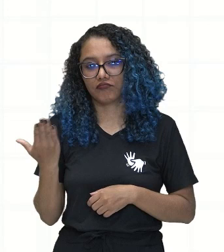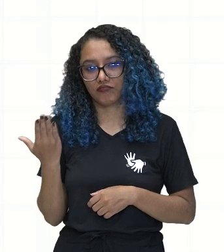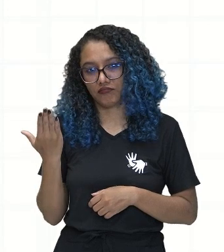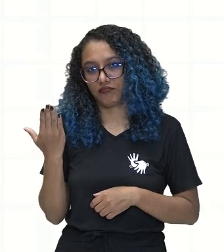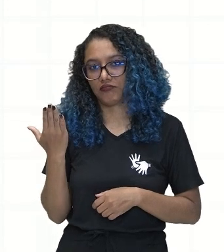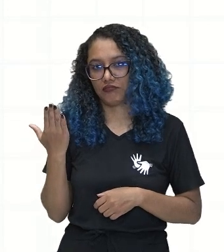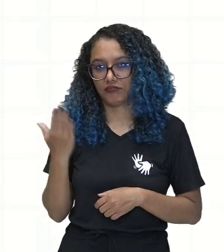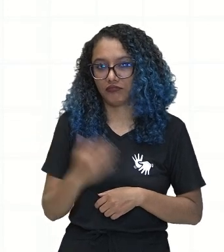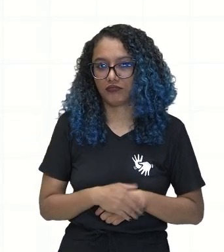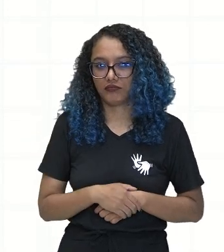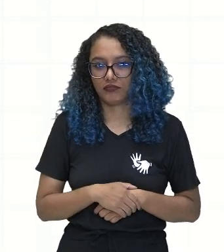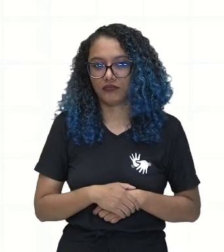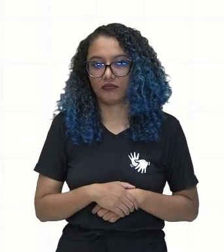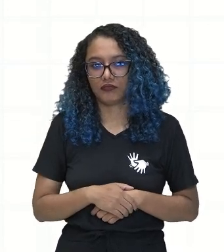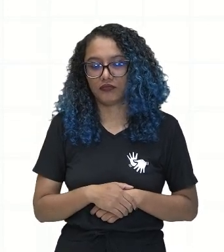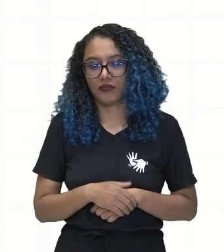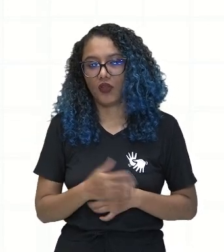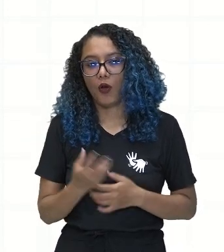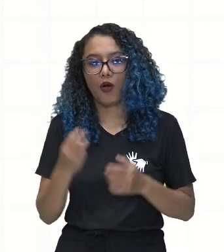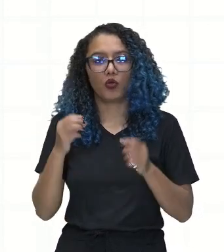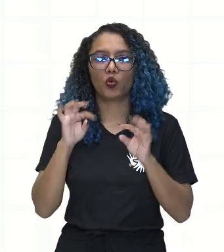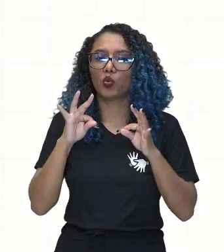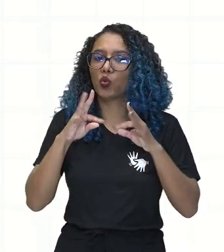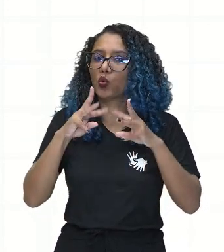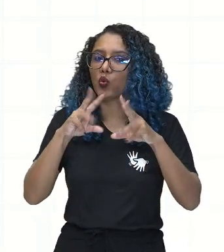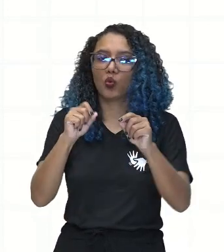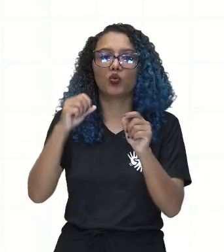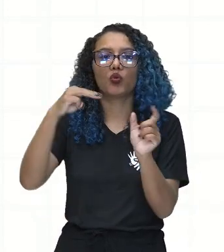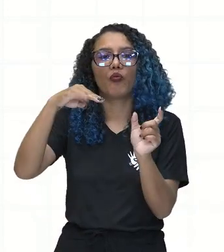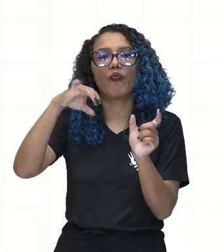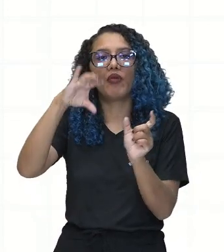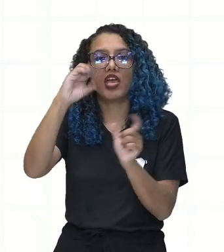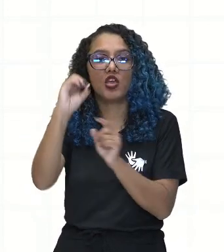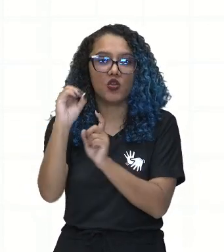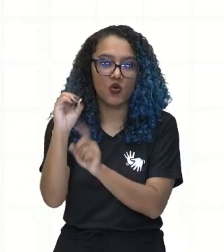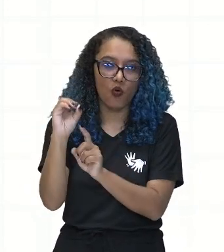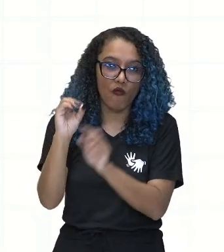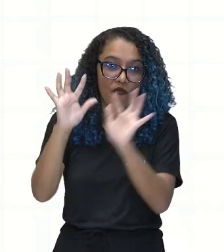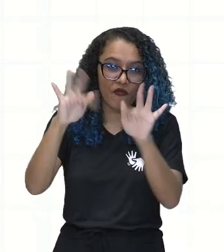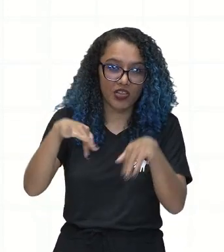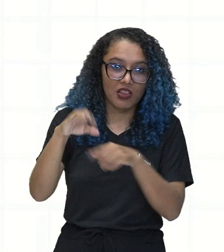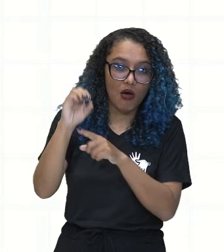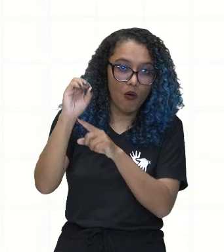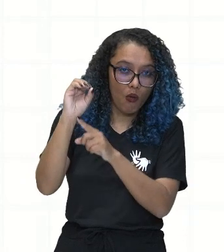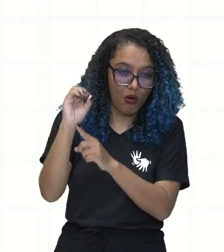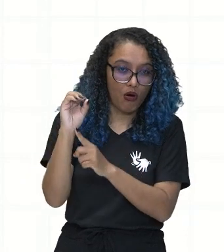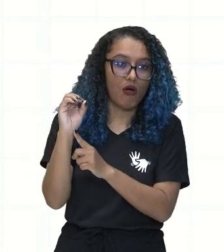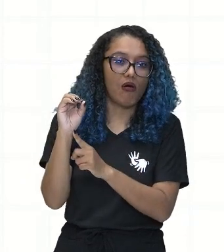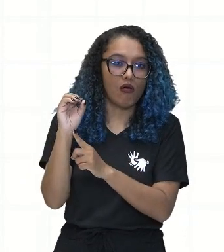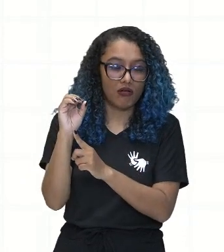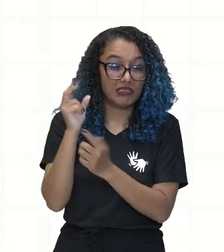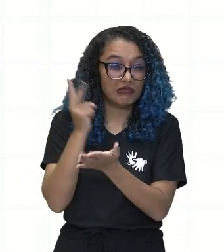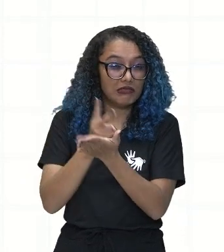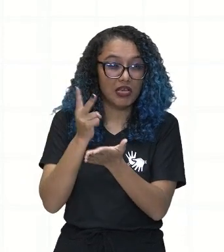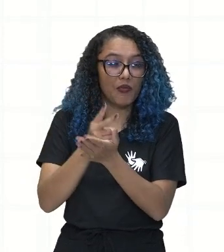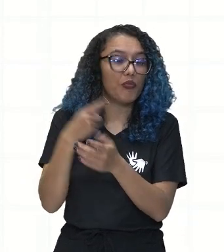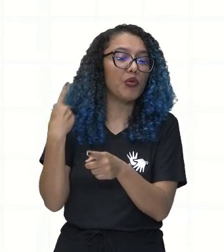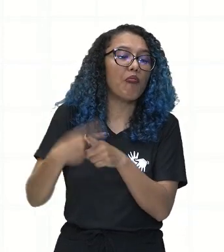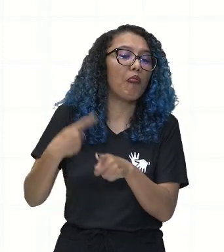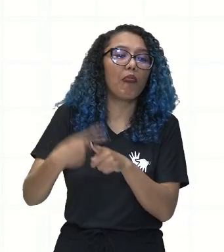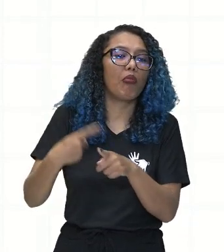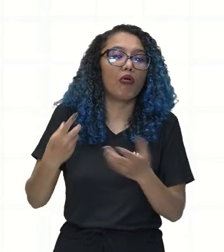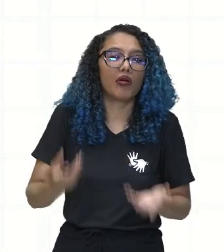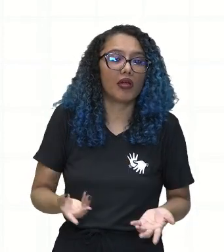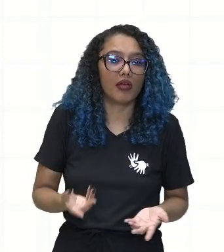cansada, meio satisfeitos, meio poderosa, sempre assim, porque ele está